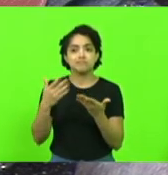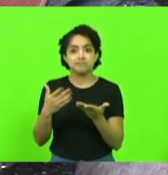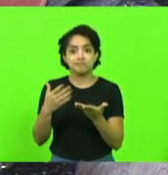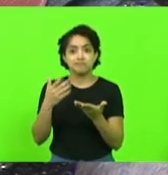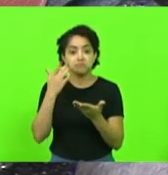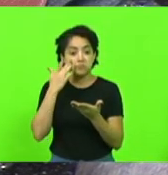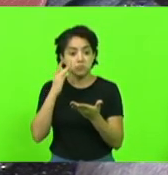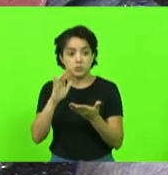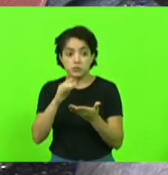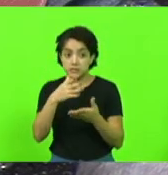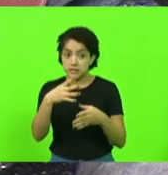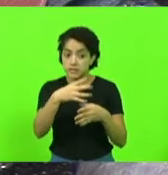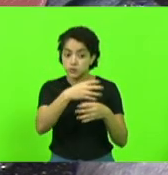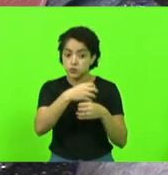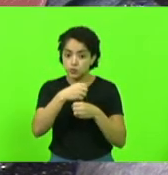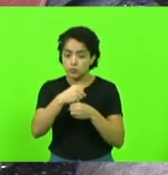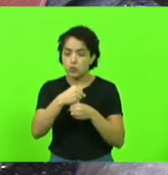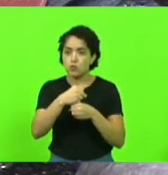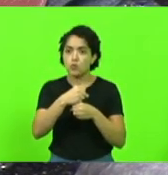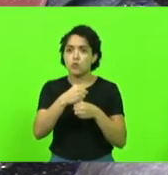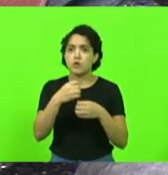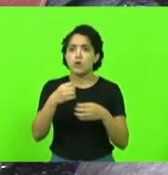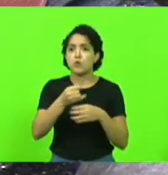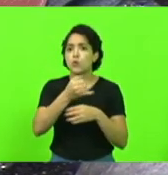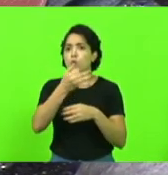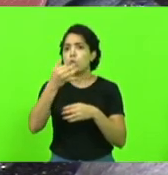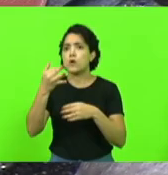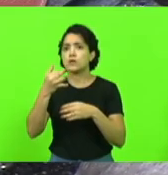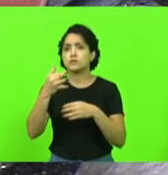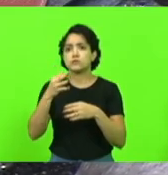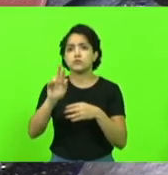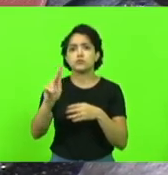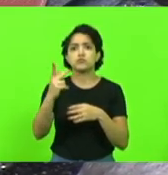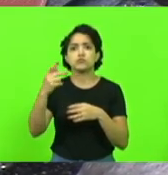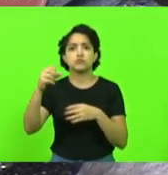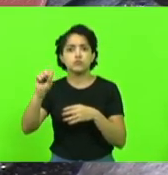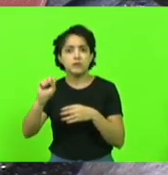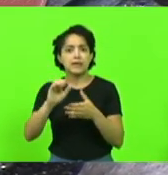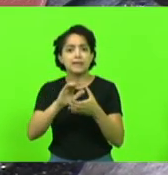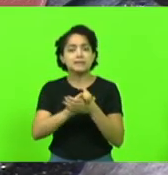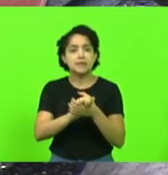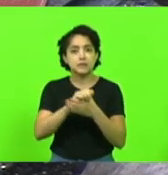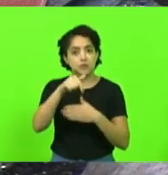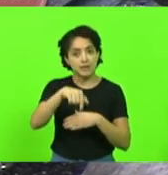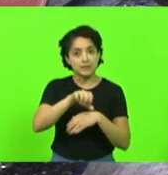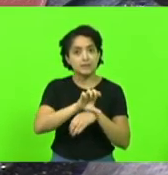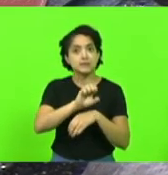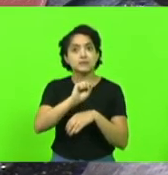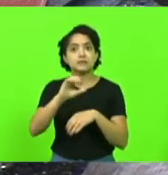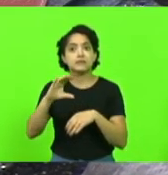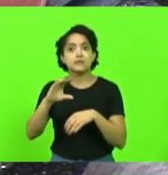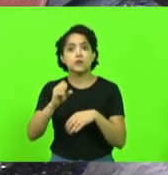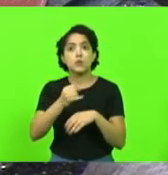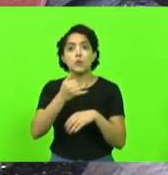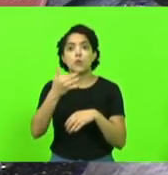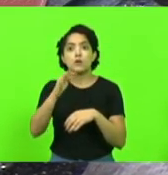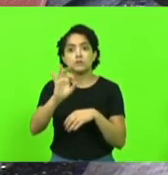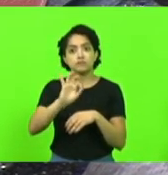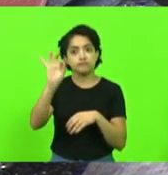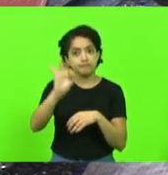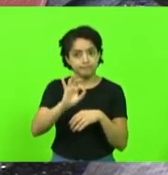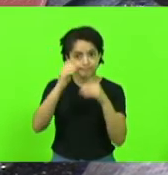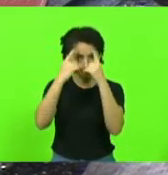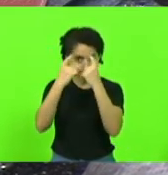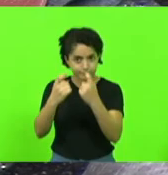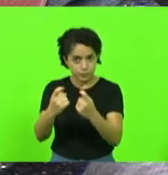tem esse dado. Quantos pares homossexuais vivendo em união estável nós temos em Santa Catarina? Quais são os índices de violência